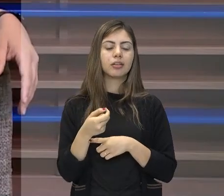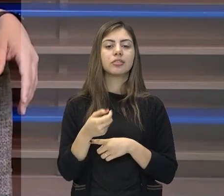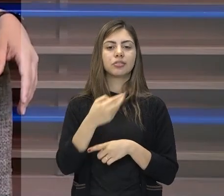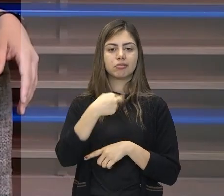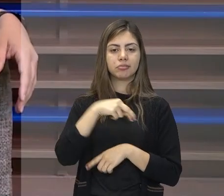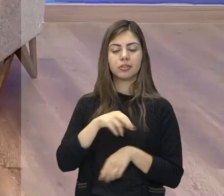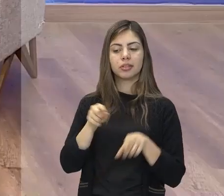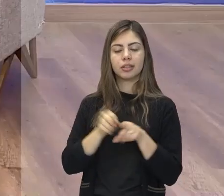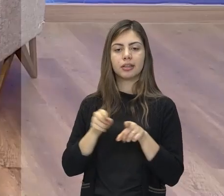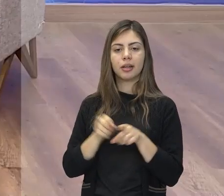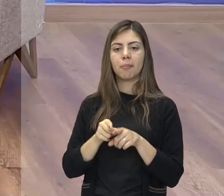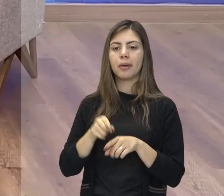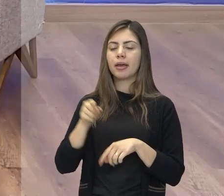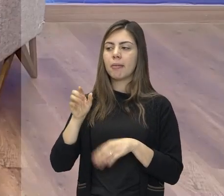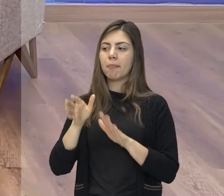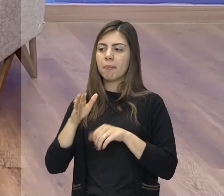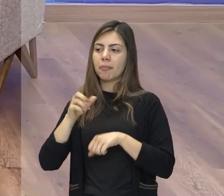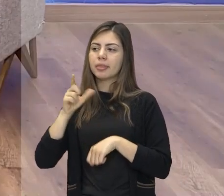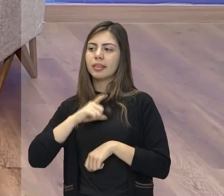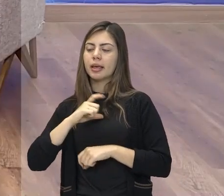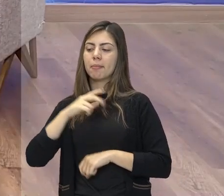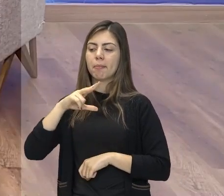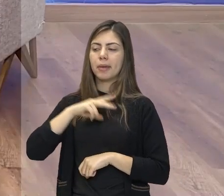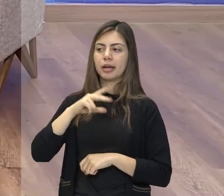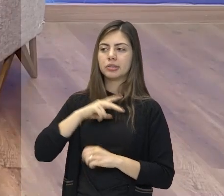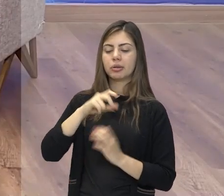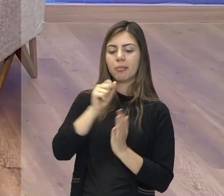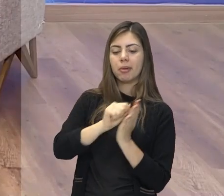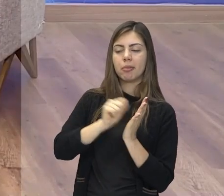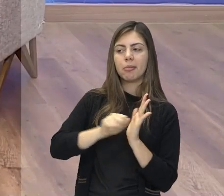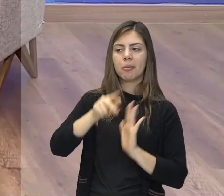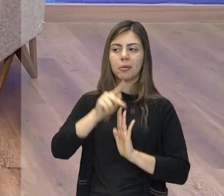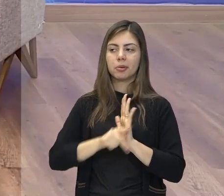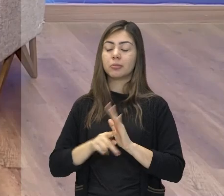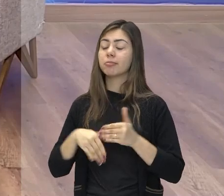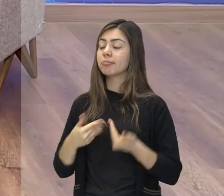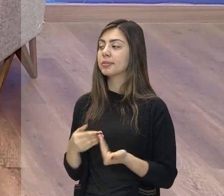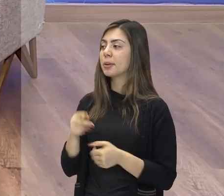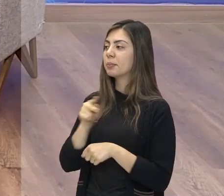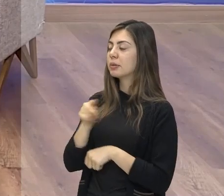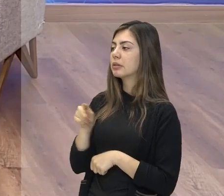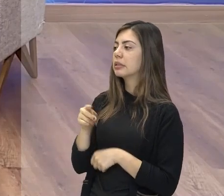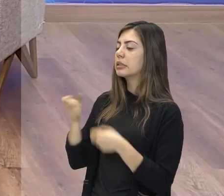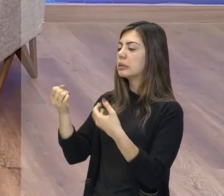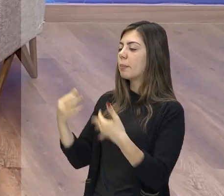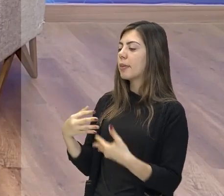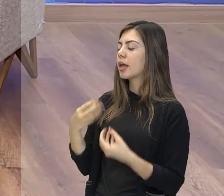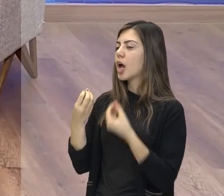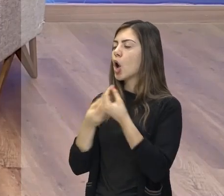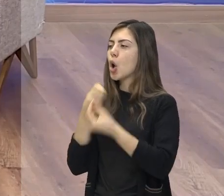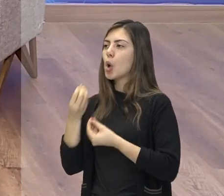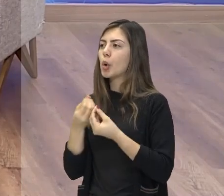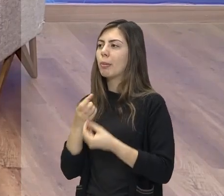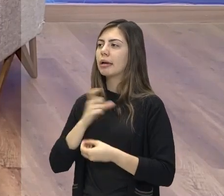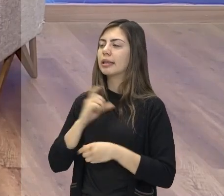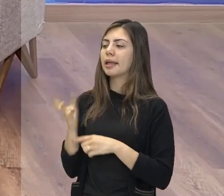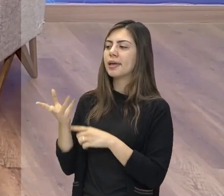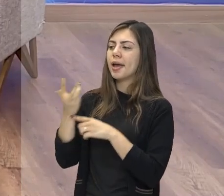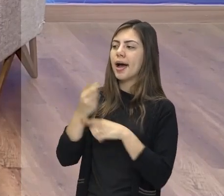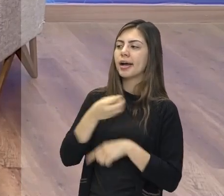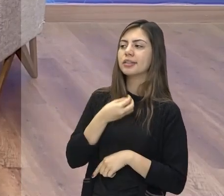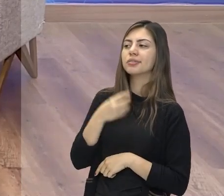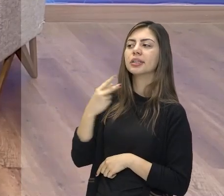projetos pessoais. Nanda, conta para nós como a arte começou a fazer parte da sua